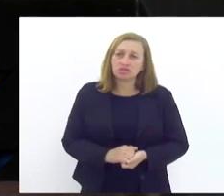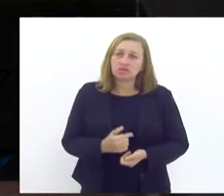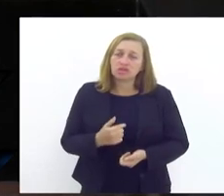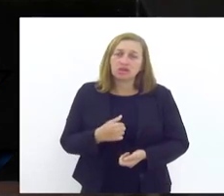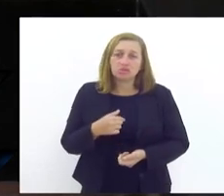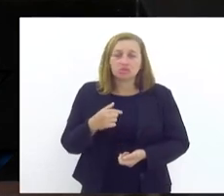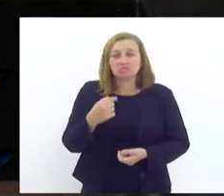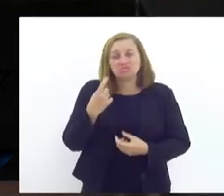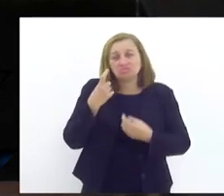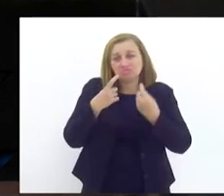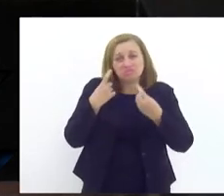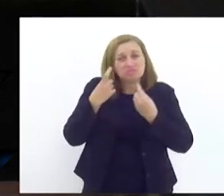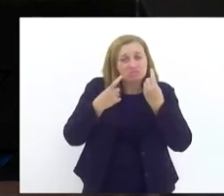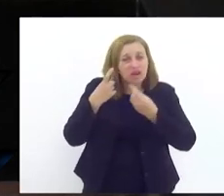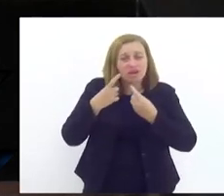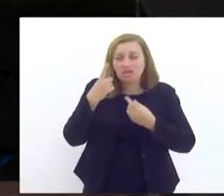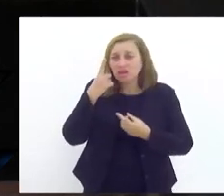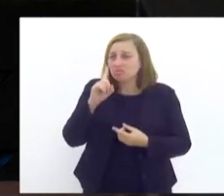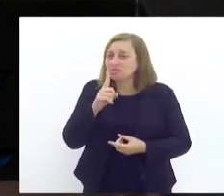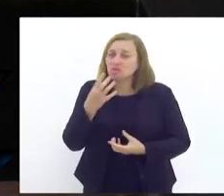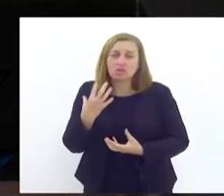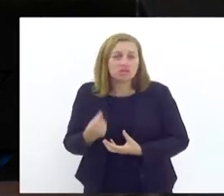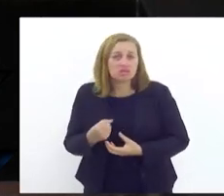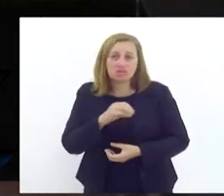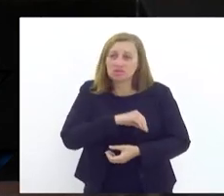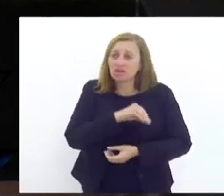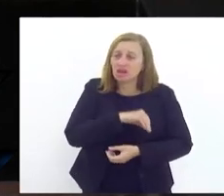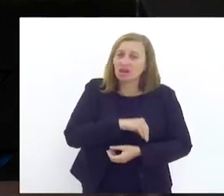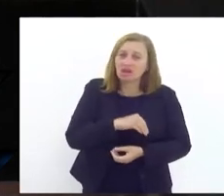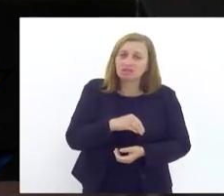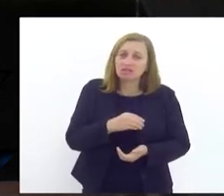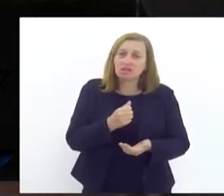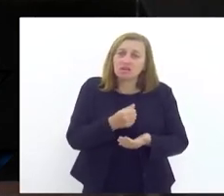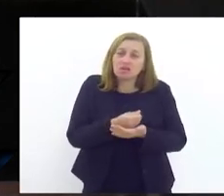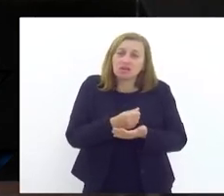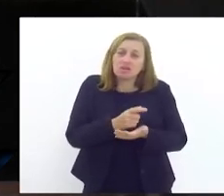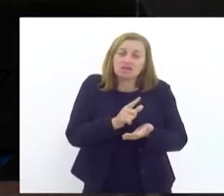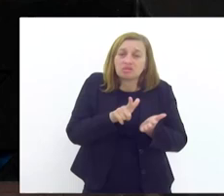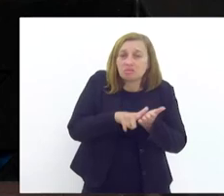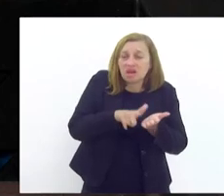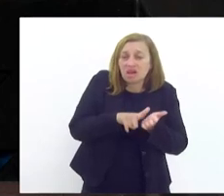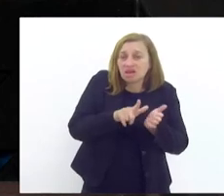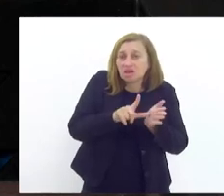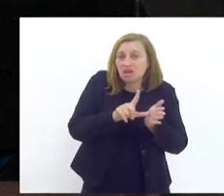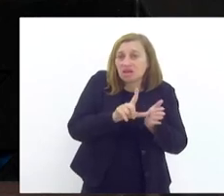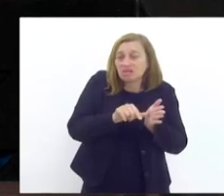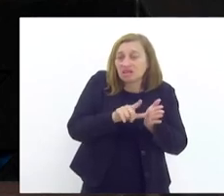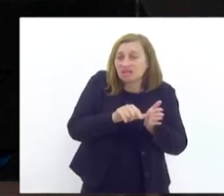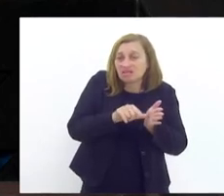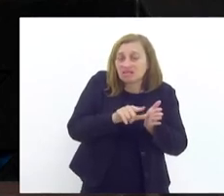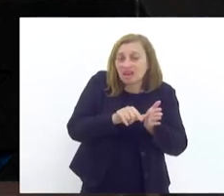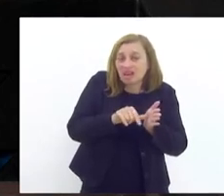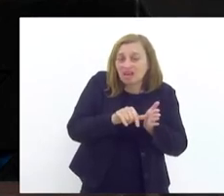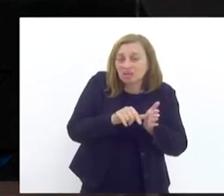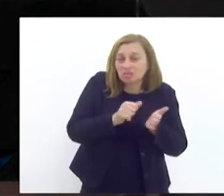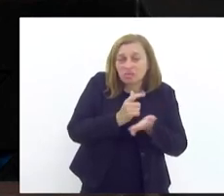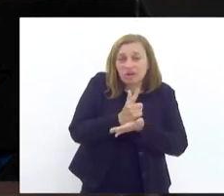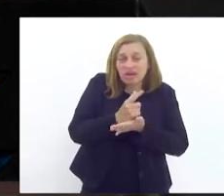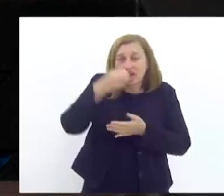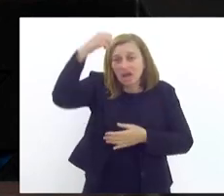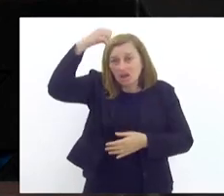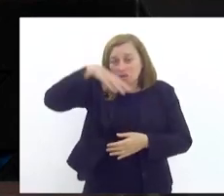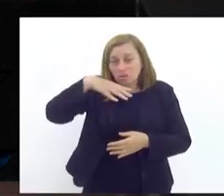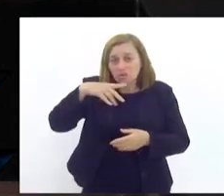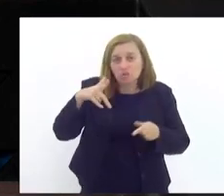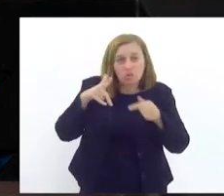estou desesperada eu não recebo as minhas contas atrasadas meu aluguel atrasado a minha conta de luz a light